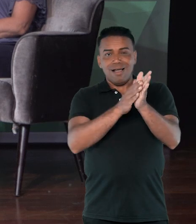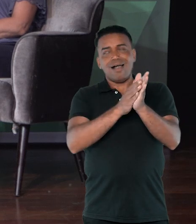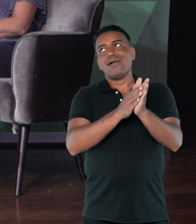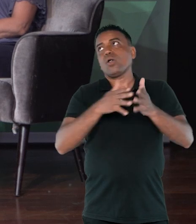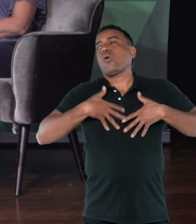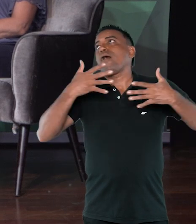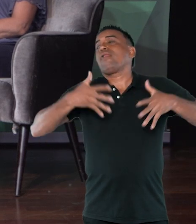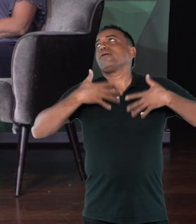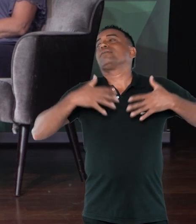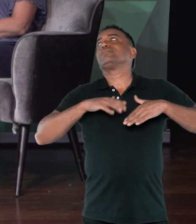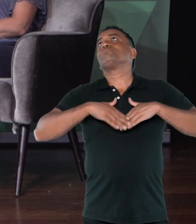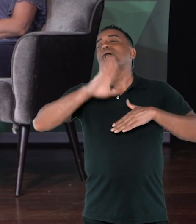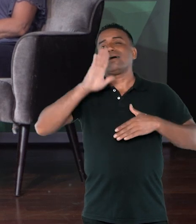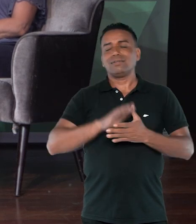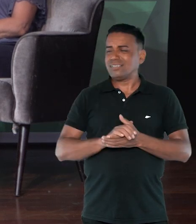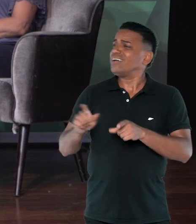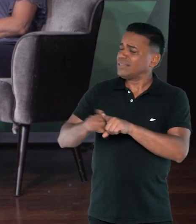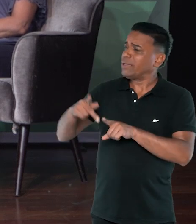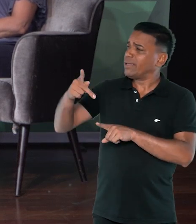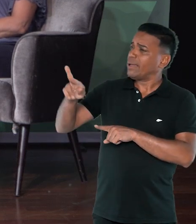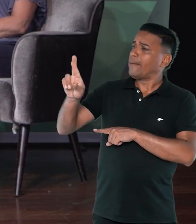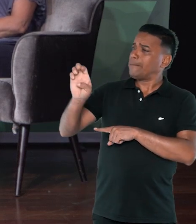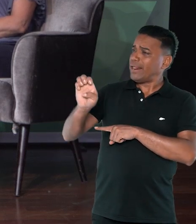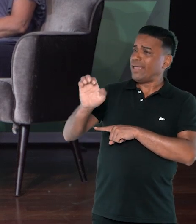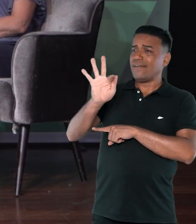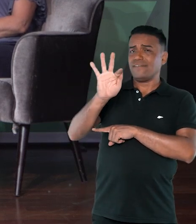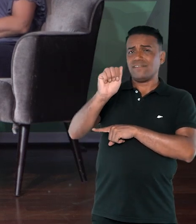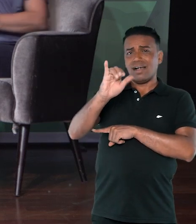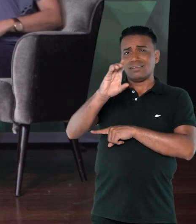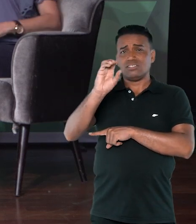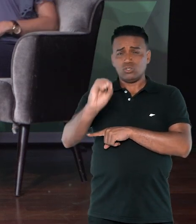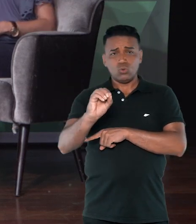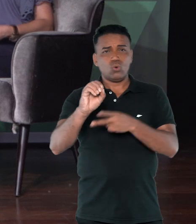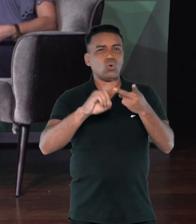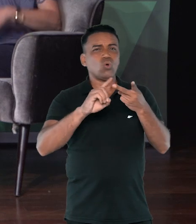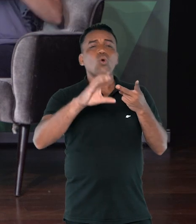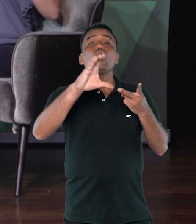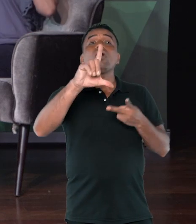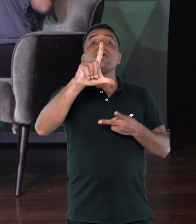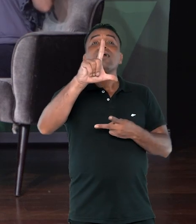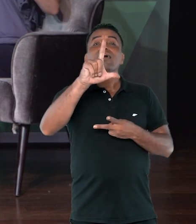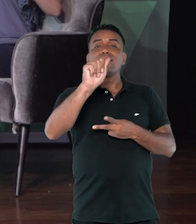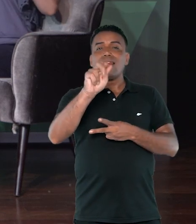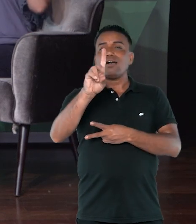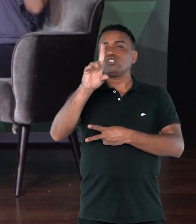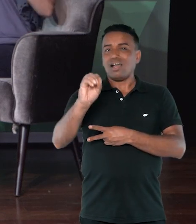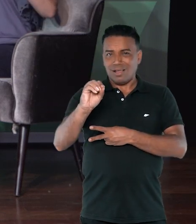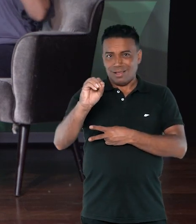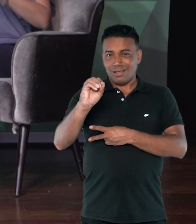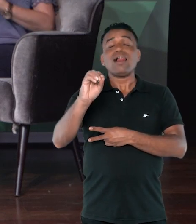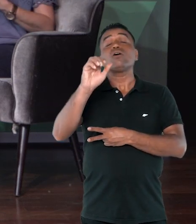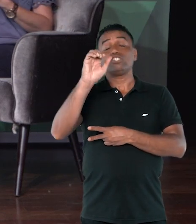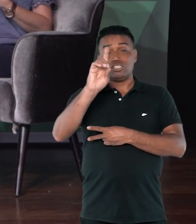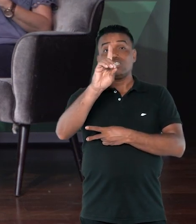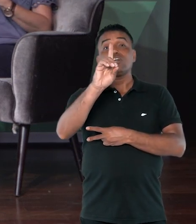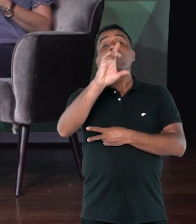de escrever um livro de poesia, ou ainda. Eu falei, eu preciso de uma médica, porque foi uma questão não